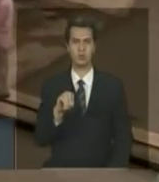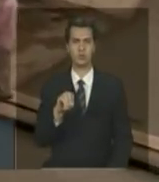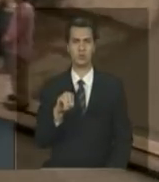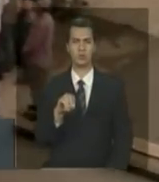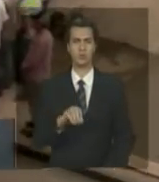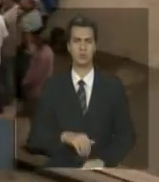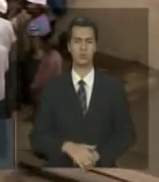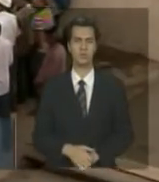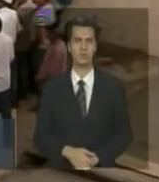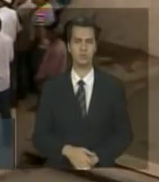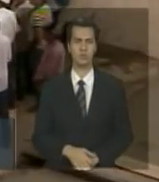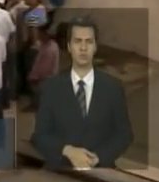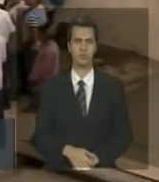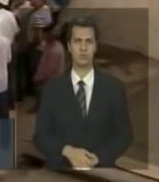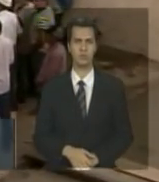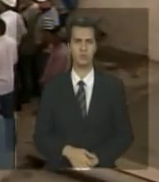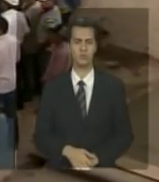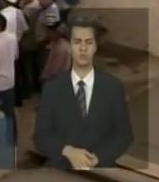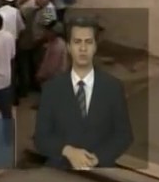aproximação do canal.